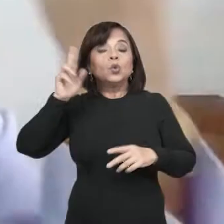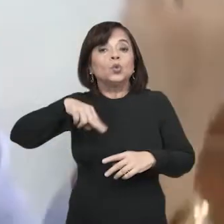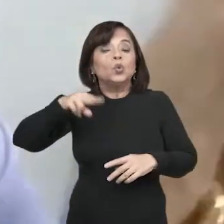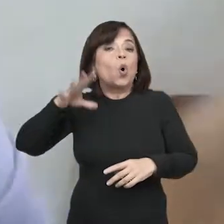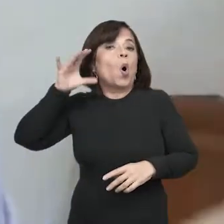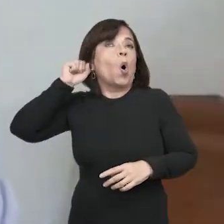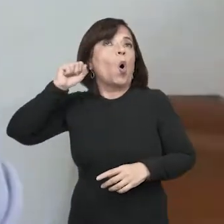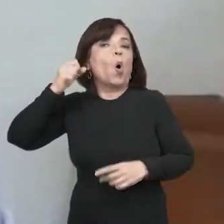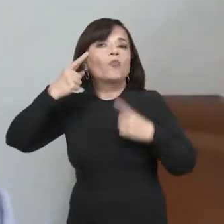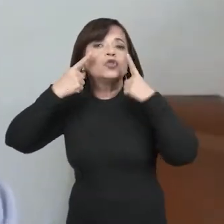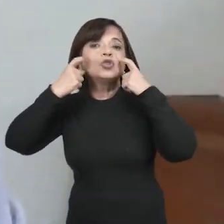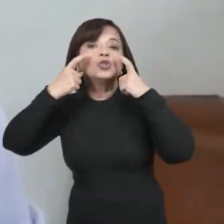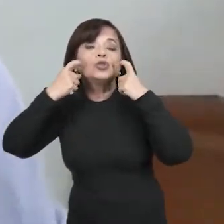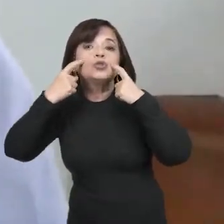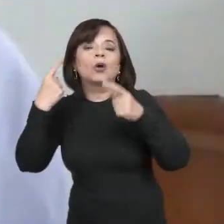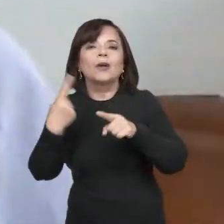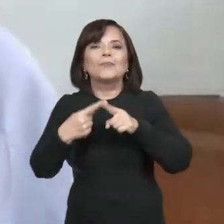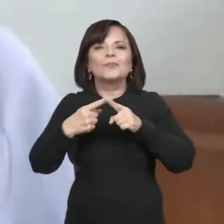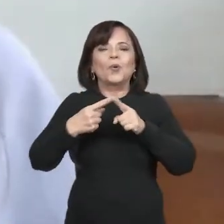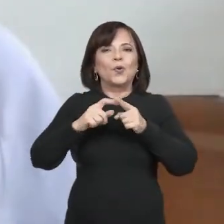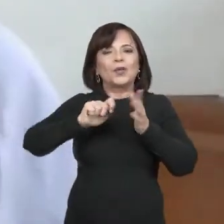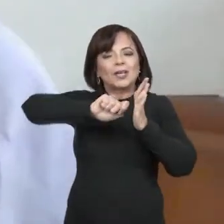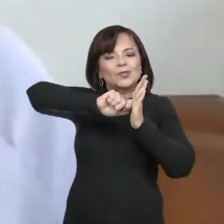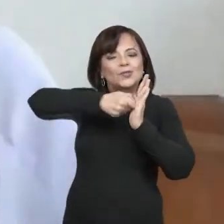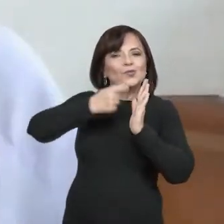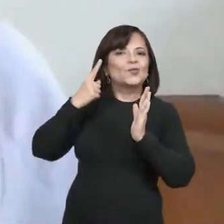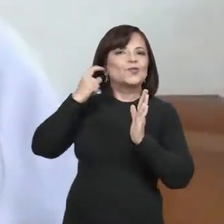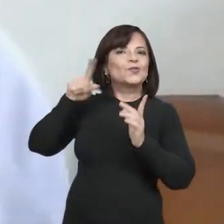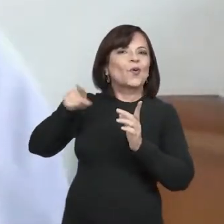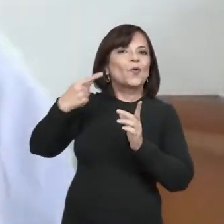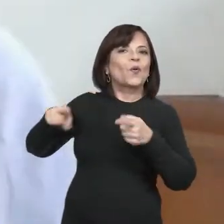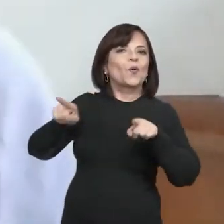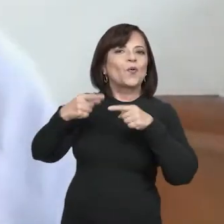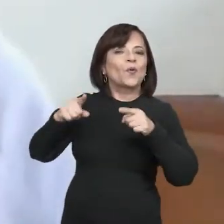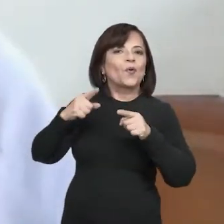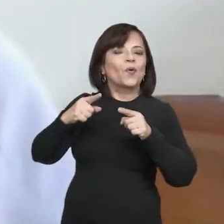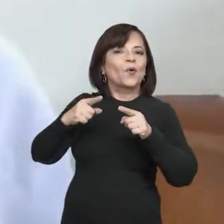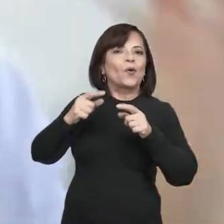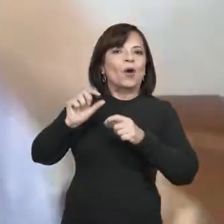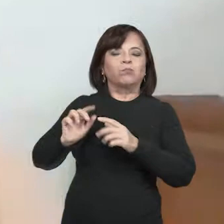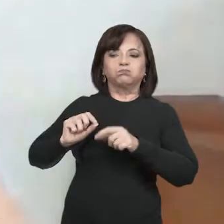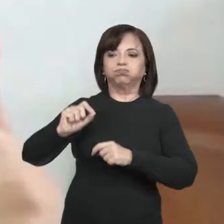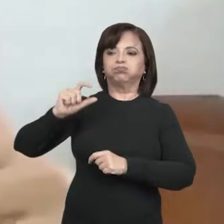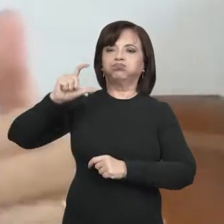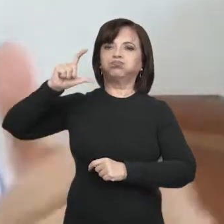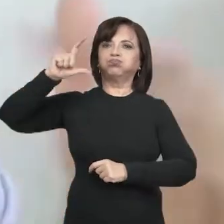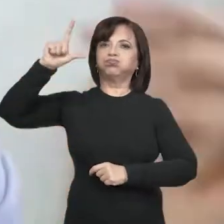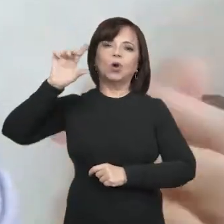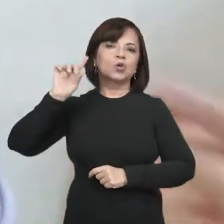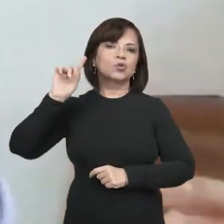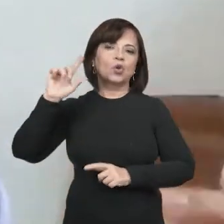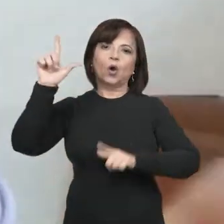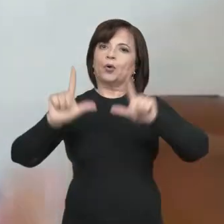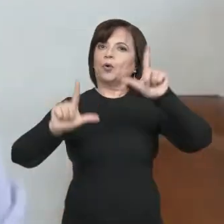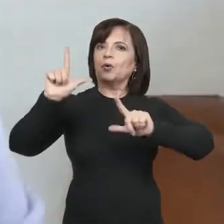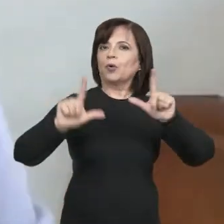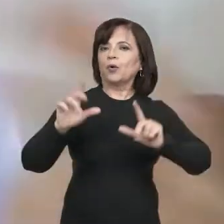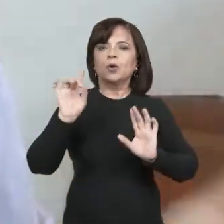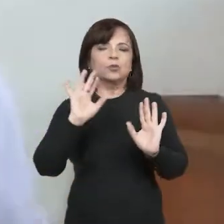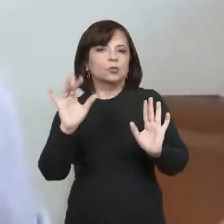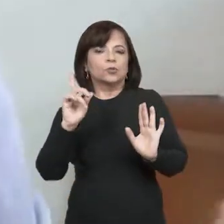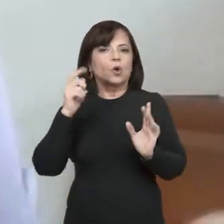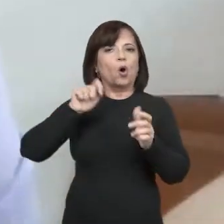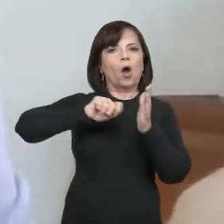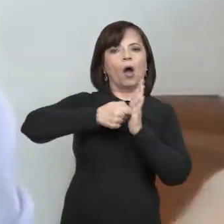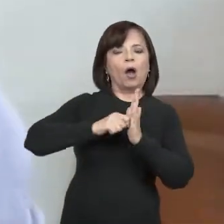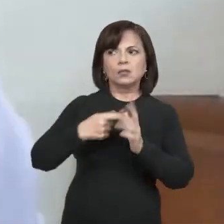nunca tinham nem ouvido um choro de criança, porque elas aumentavam o som quando iam bater na menina. Então, os vizinhos só escutavam barulho, todos